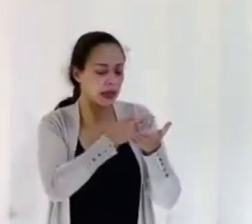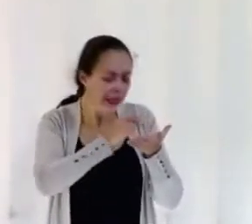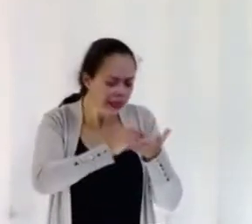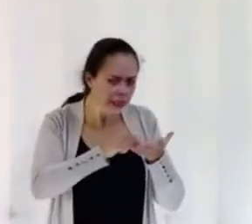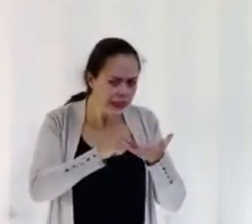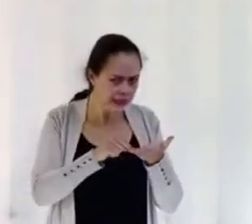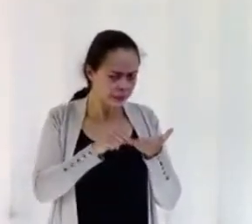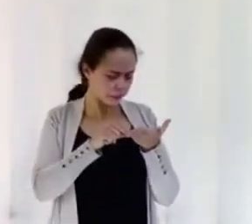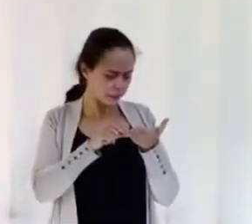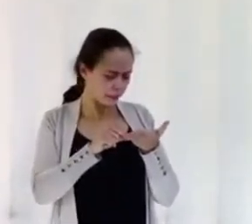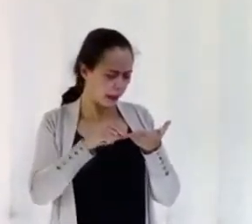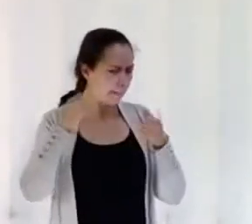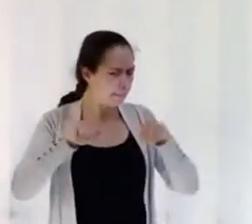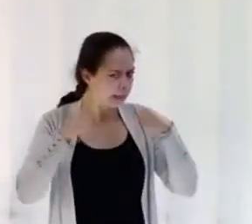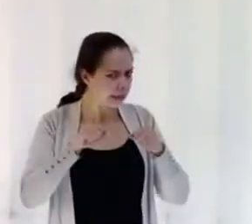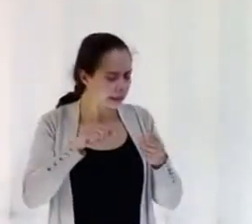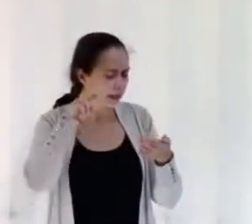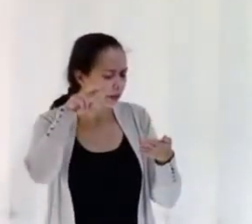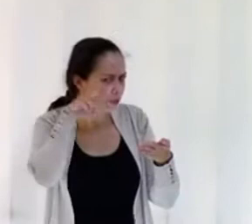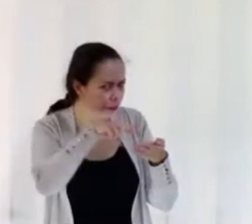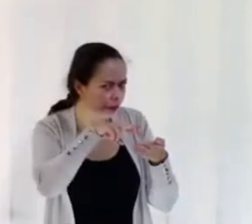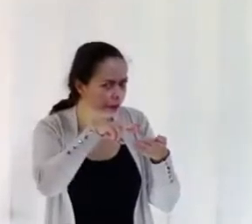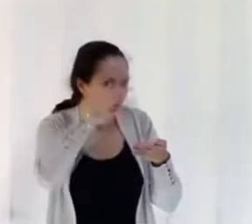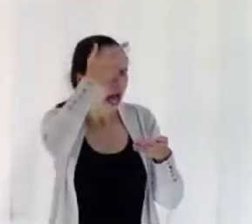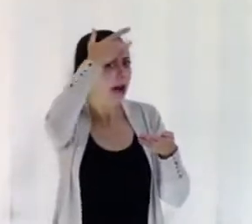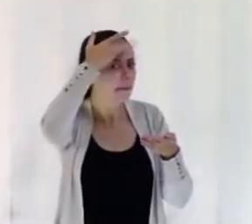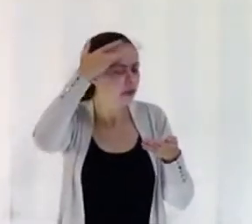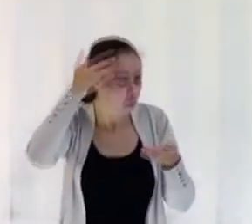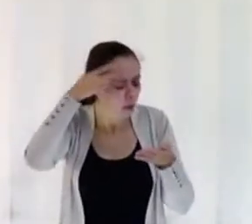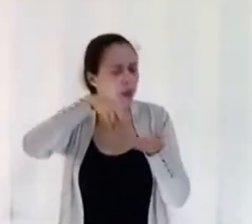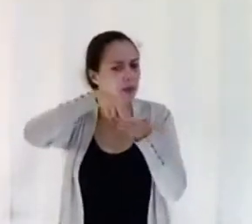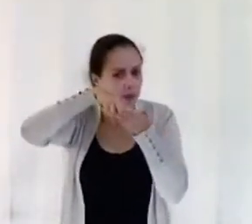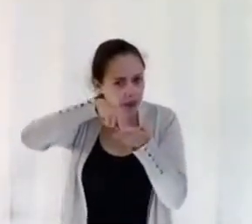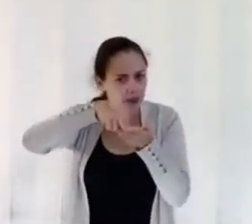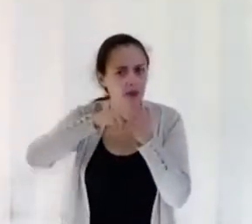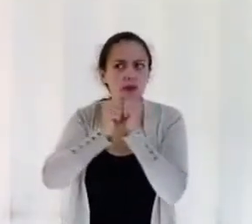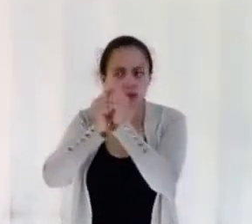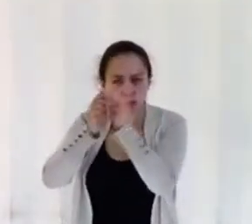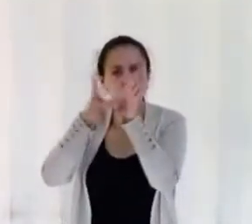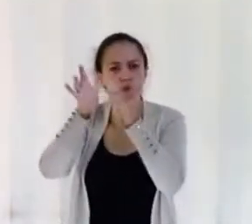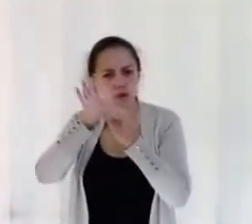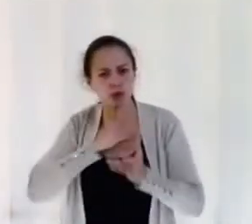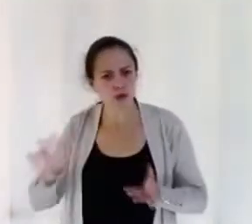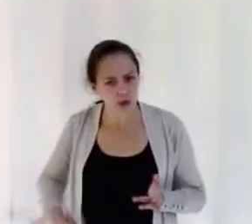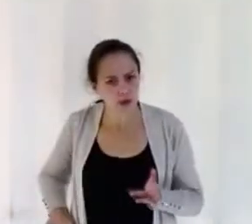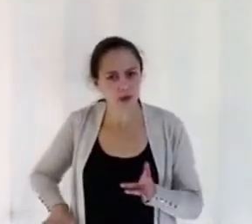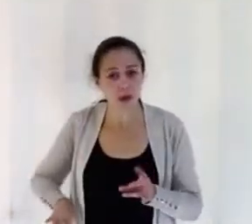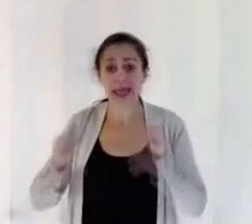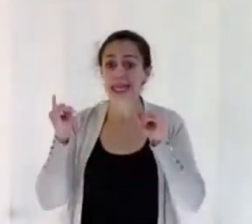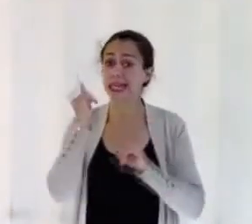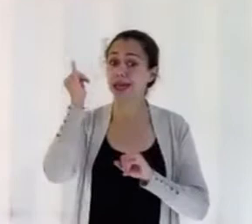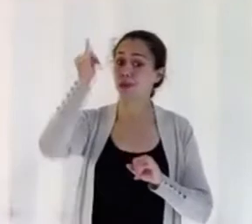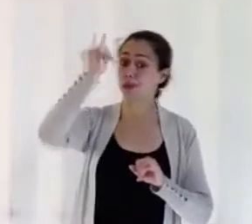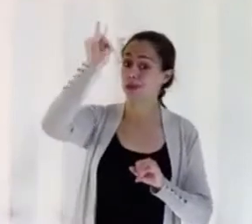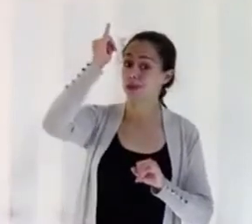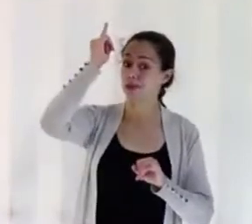aqueles que estavam em Cristo, que eles entendessem a importância de permanecer nele. Por isso que quando você vai lendo Hebreus, você vai